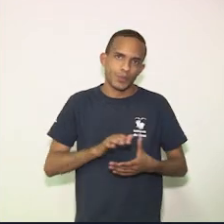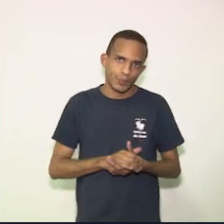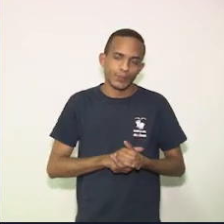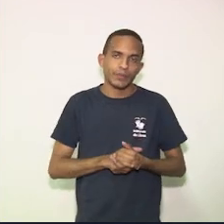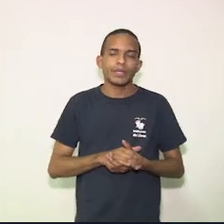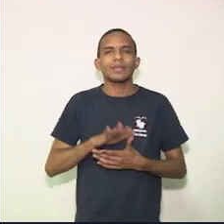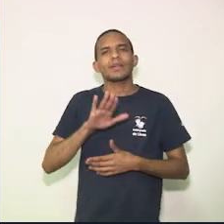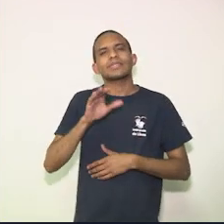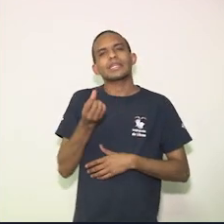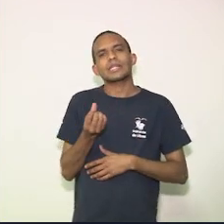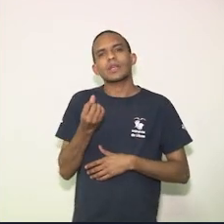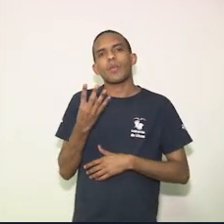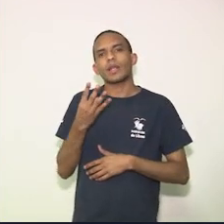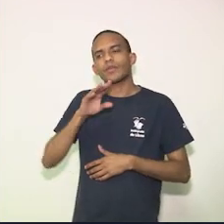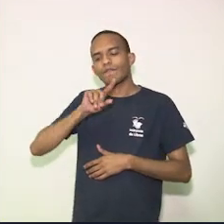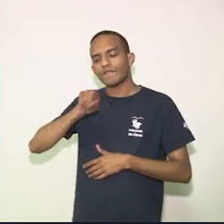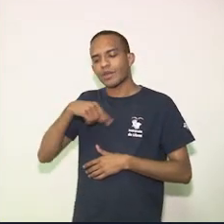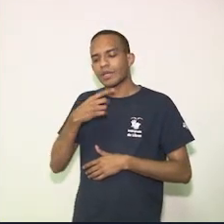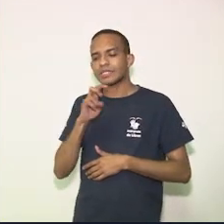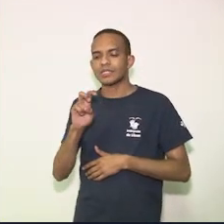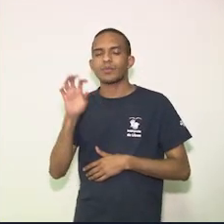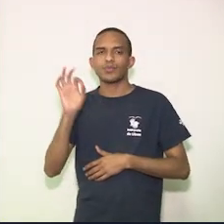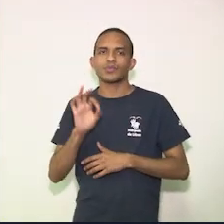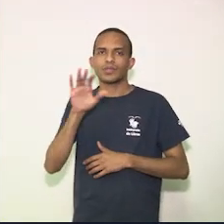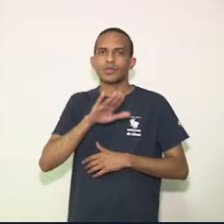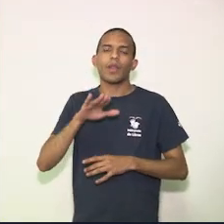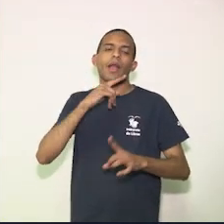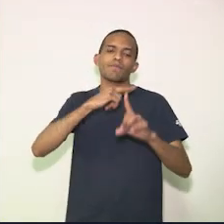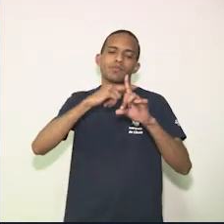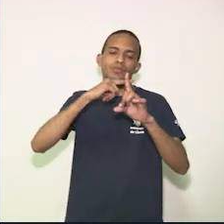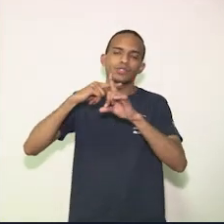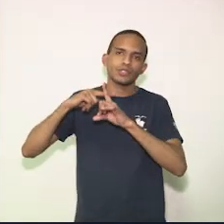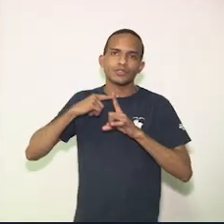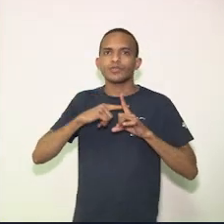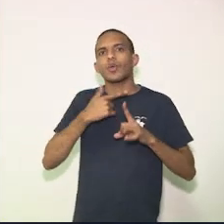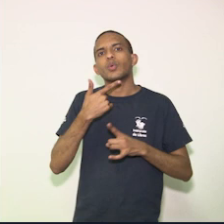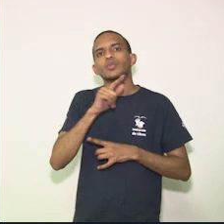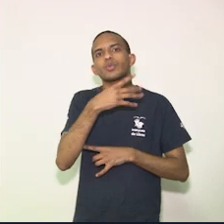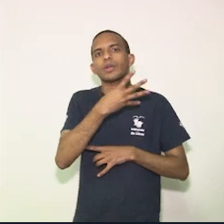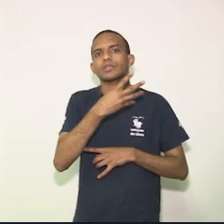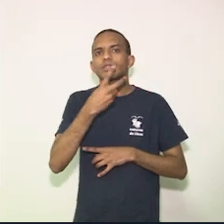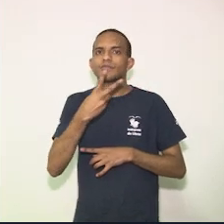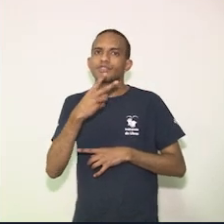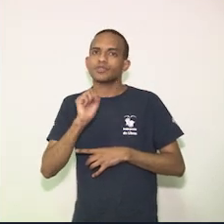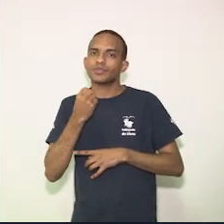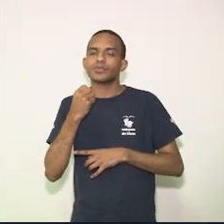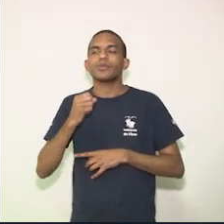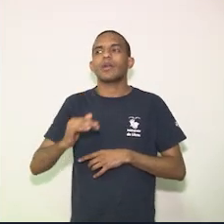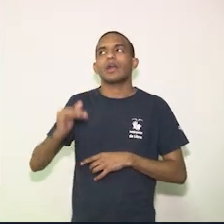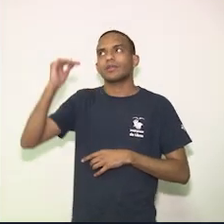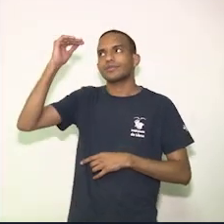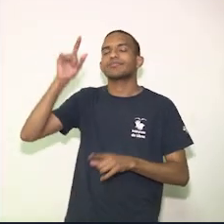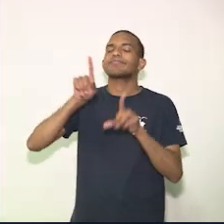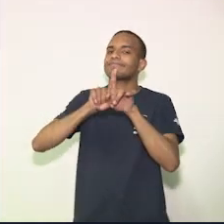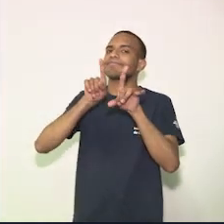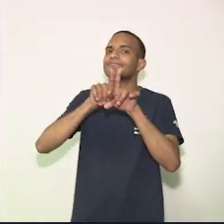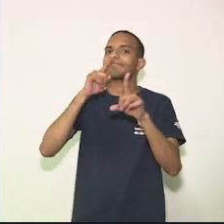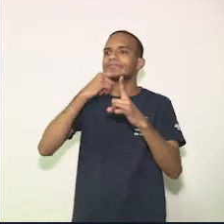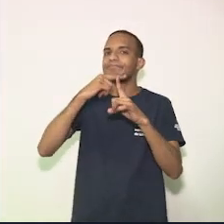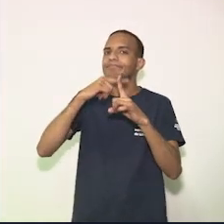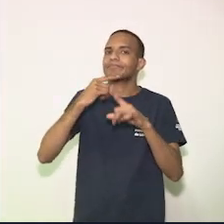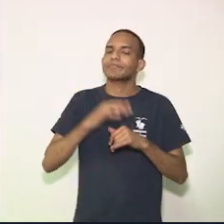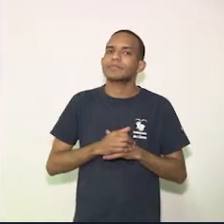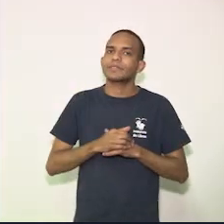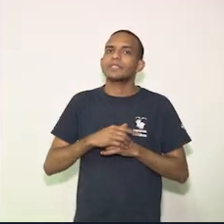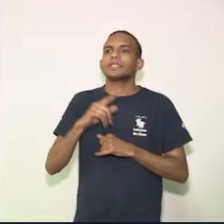deram 64,5% de positivos, enquanto 428 adultos positivaram, numa